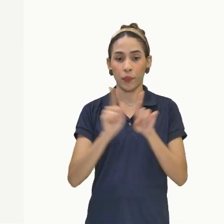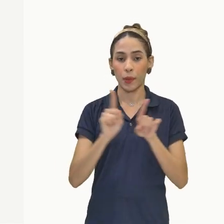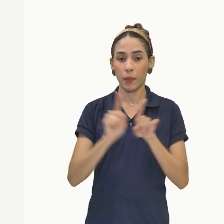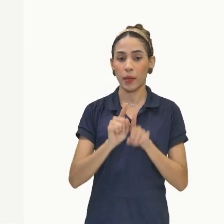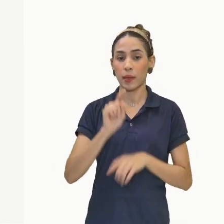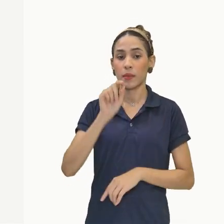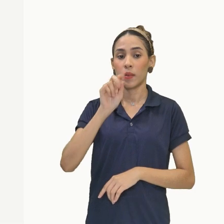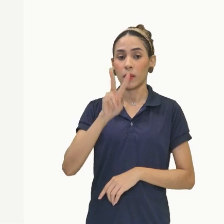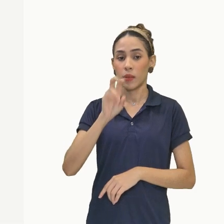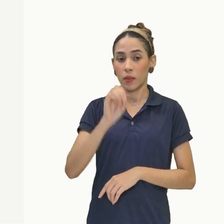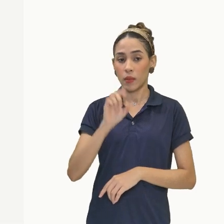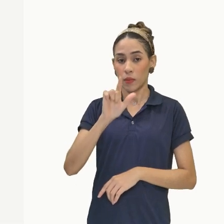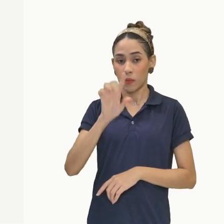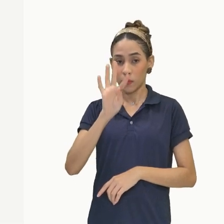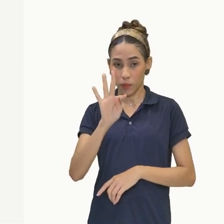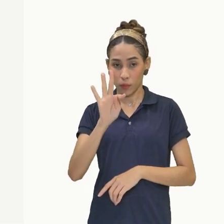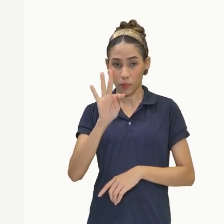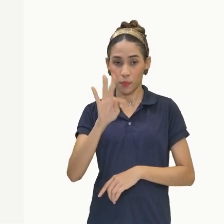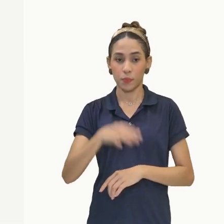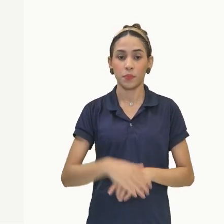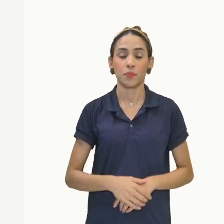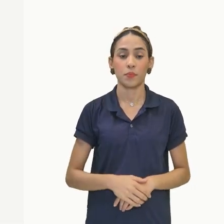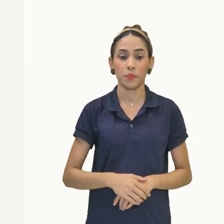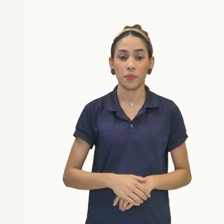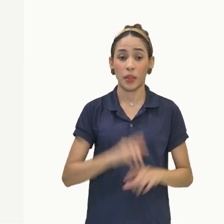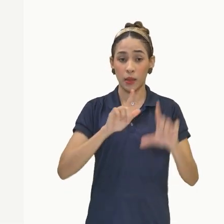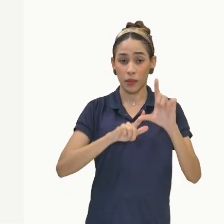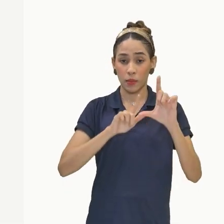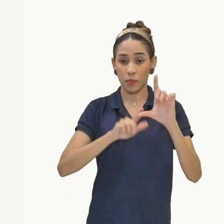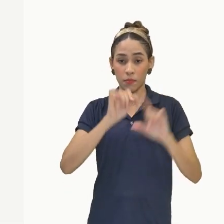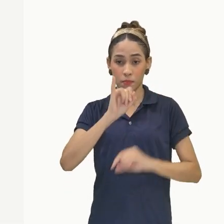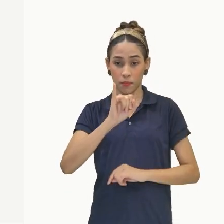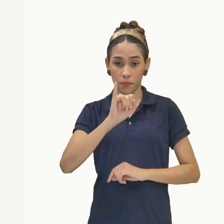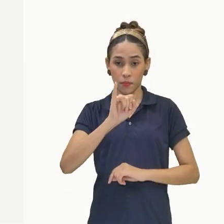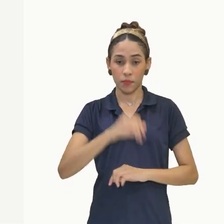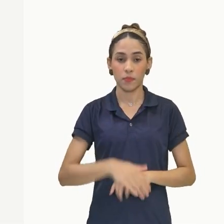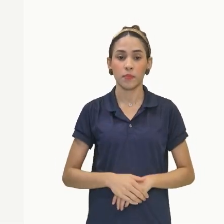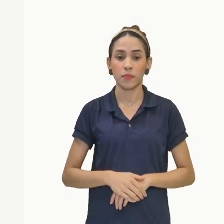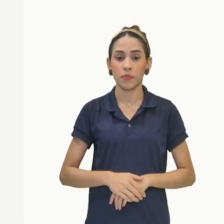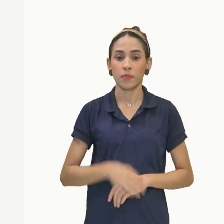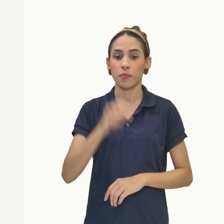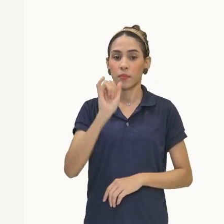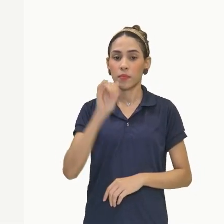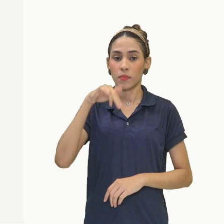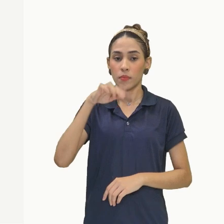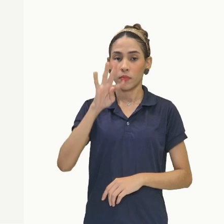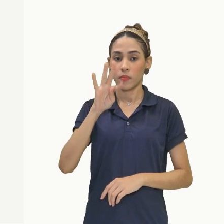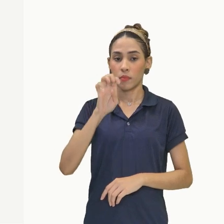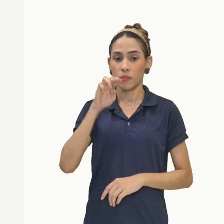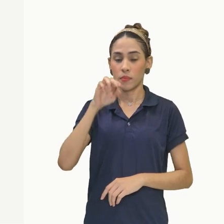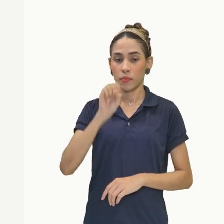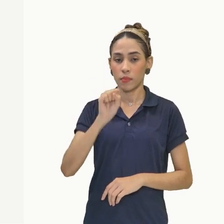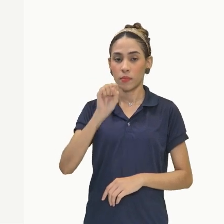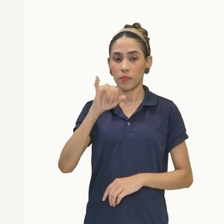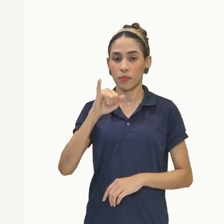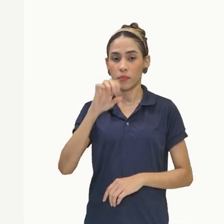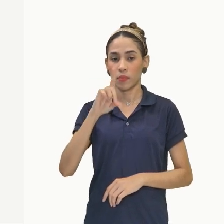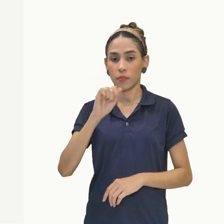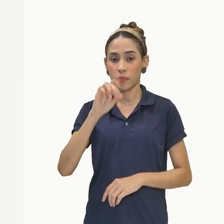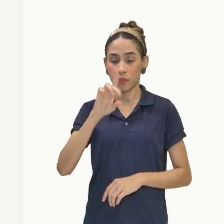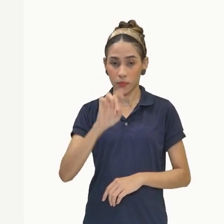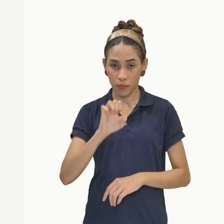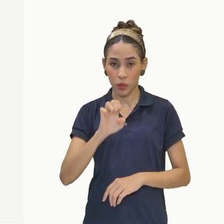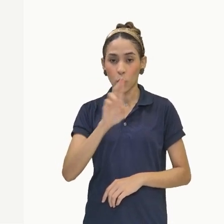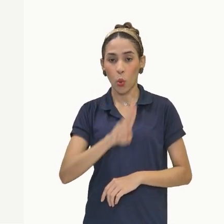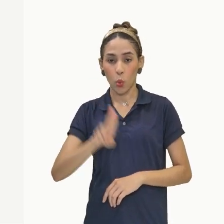nomes, medida em volt. E o I é a intensidade da corrente elétrica, que é medida em amperes,